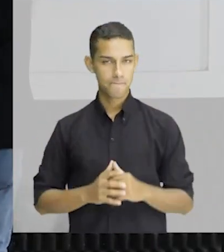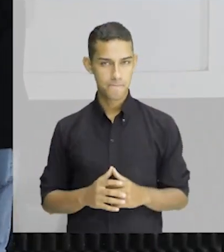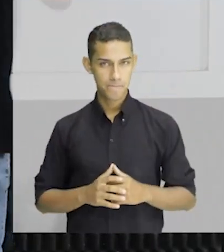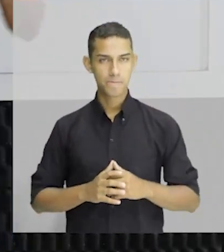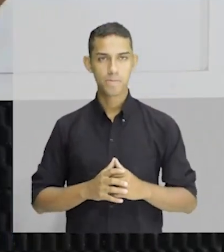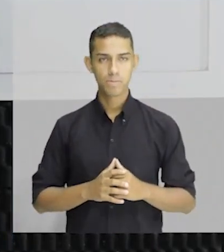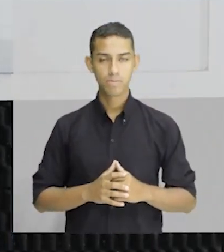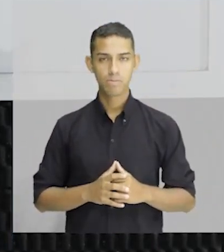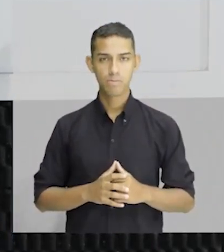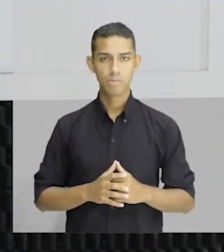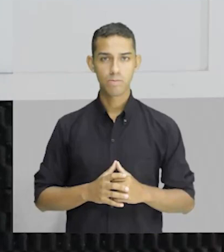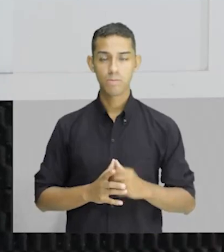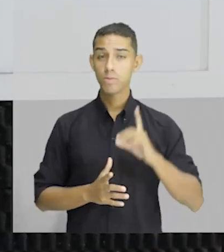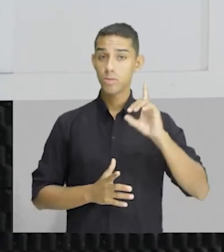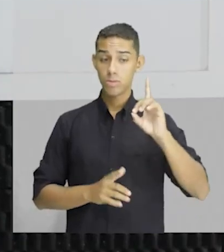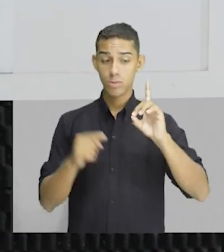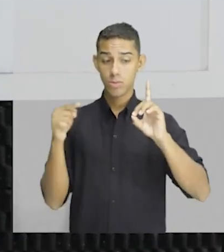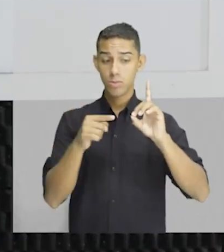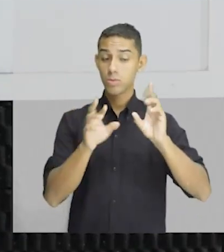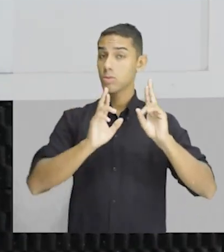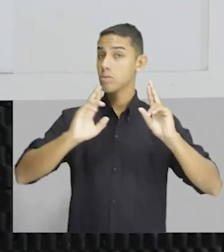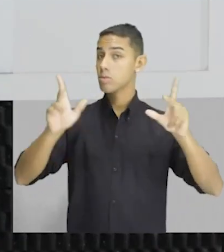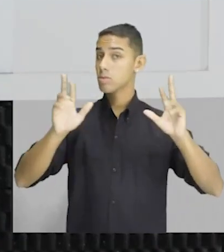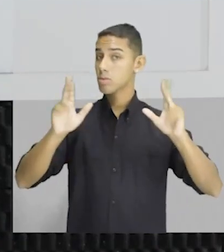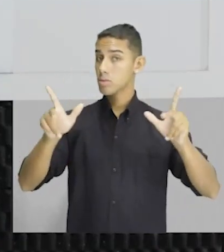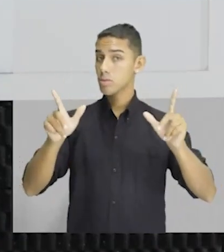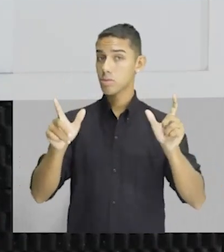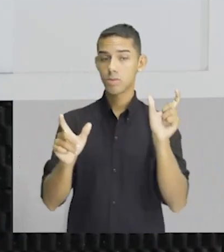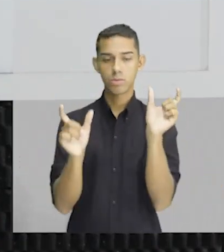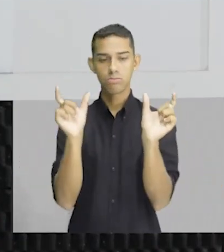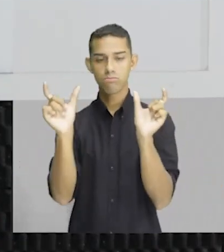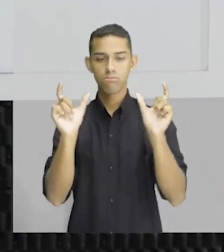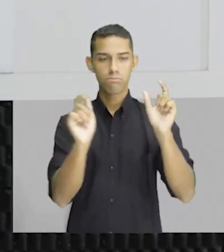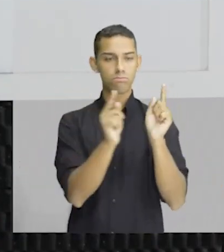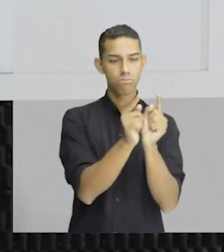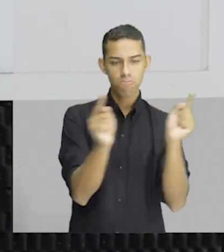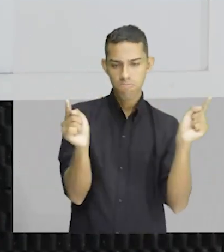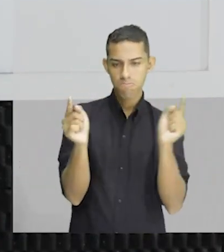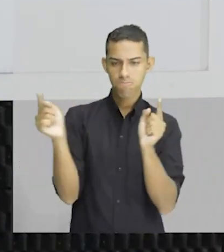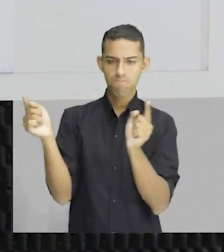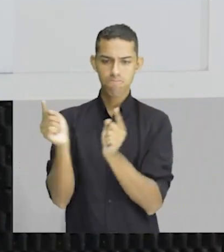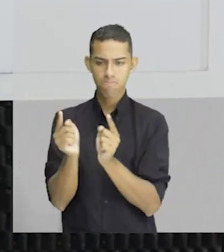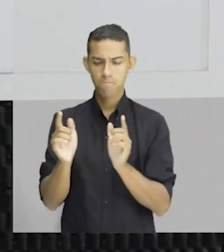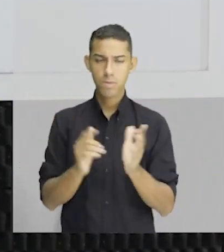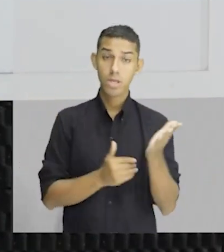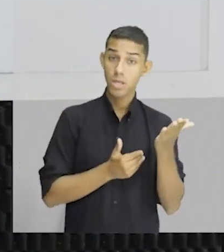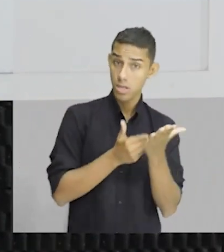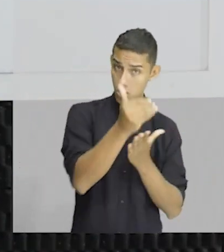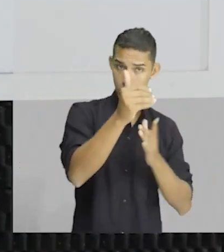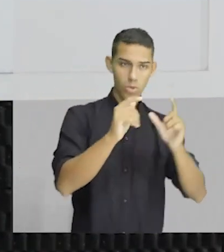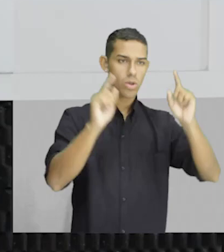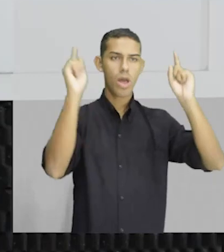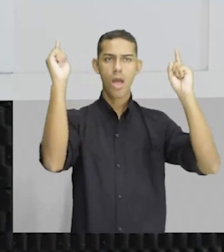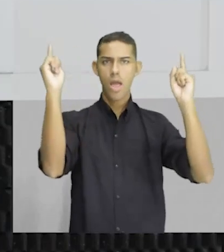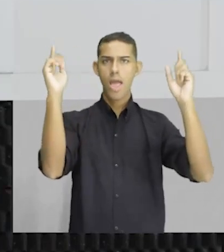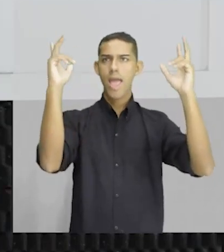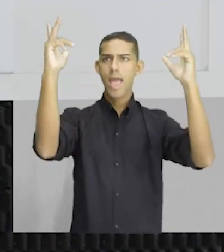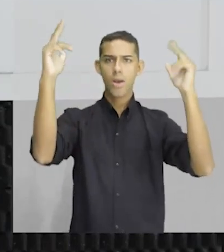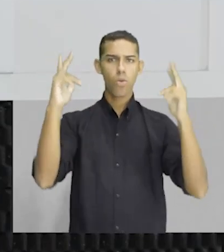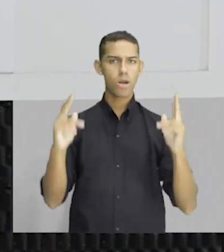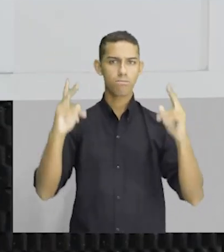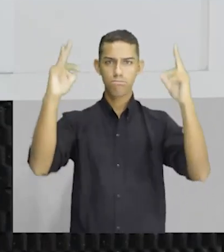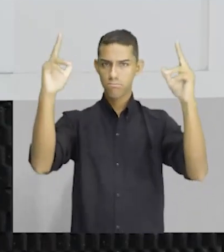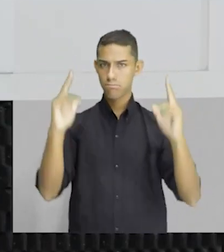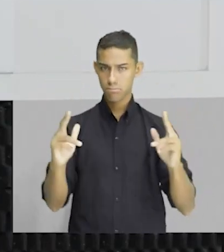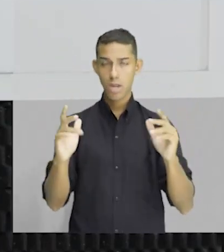elas? Certo? A diferença entre os tamanhos finais. Se inicialmente era igual, como é que faz para a gente saber